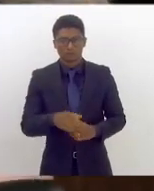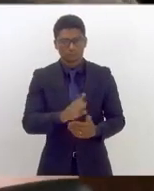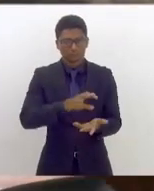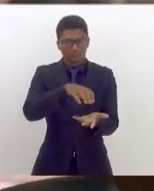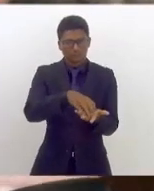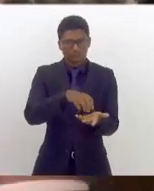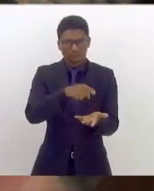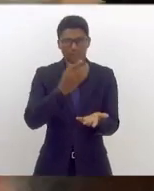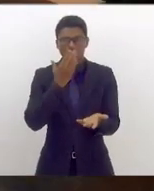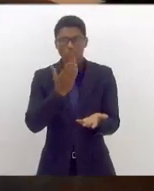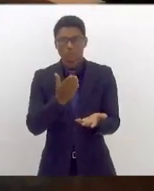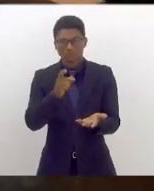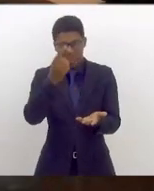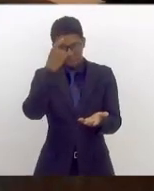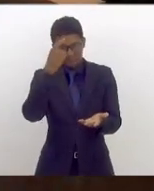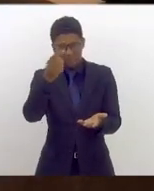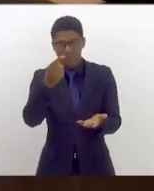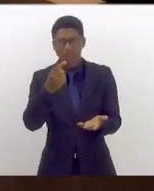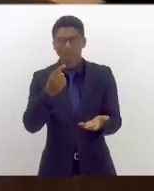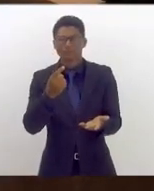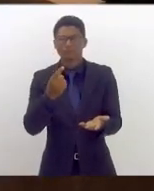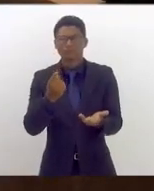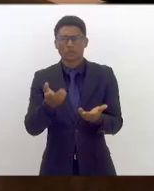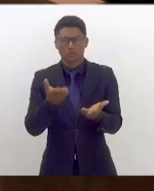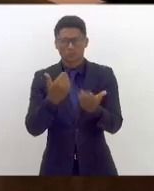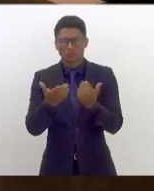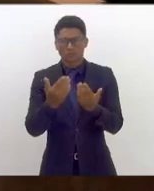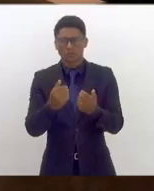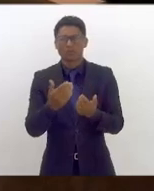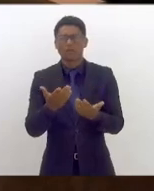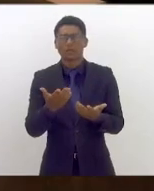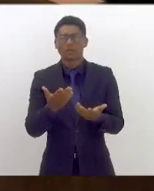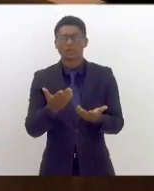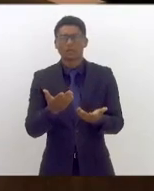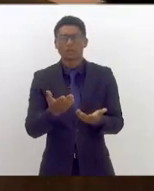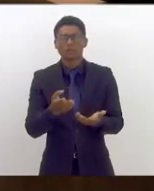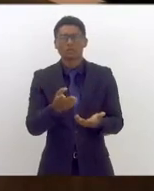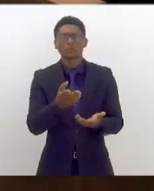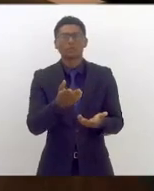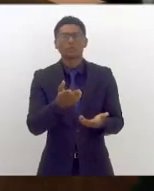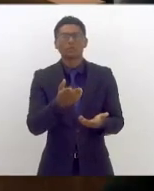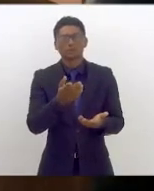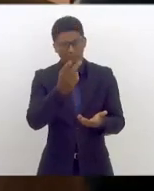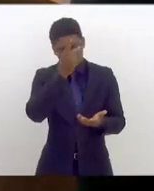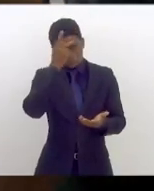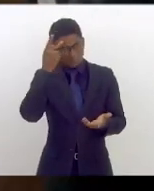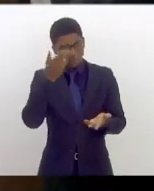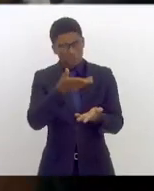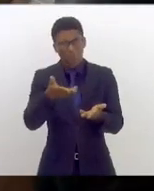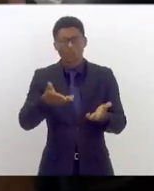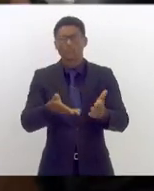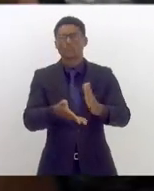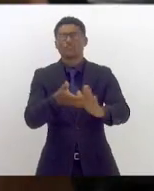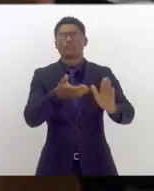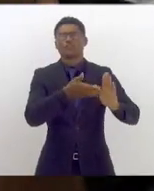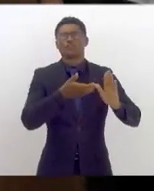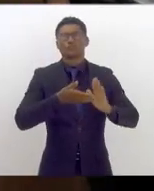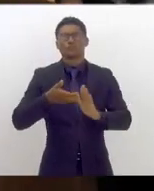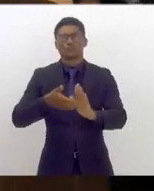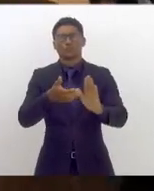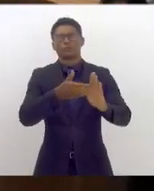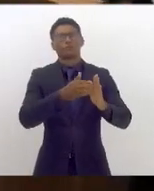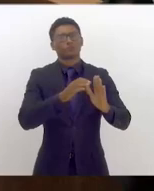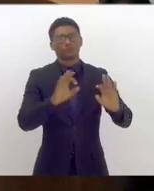conversavamos um excelente falou até de indenização ele não tira as pessoas da unidade nem as unidades lá